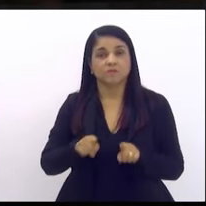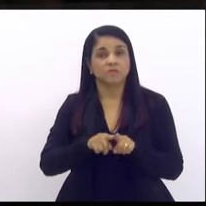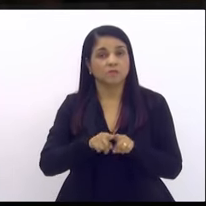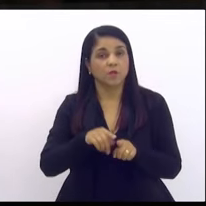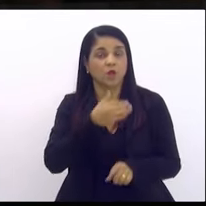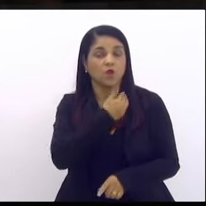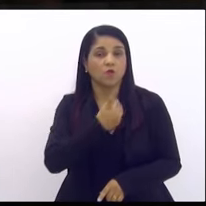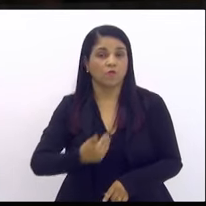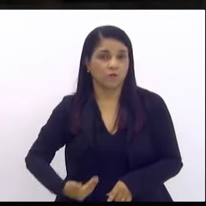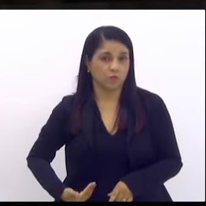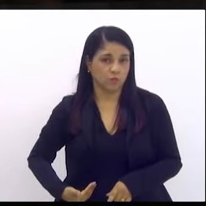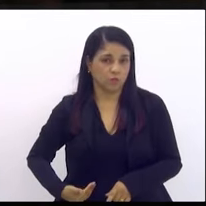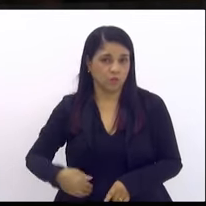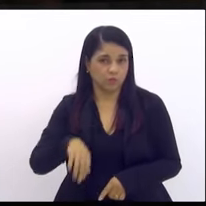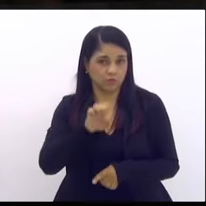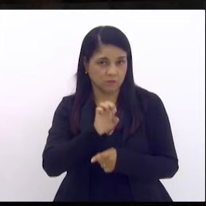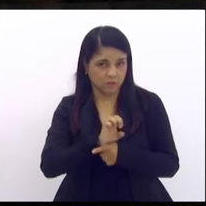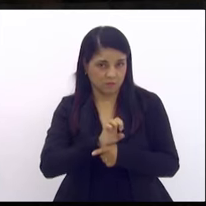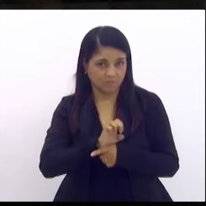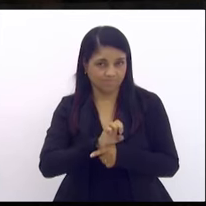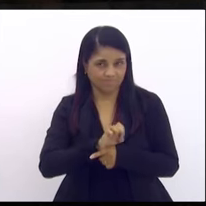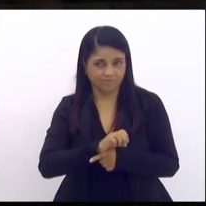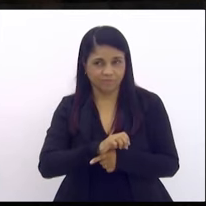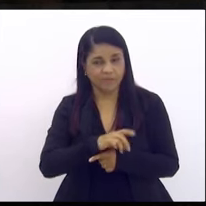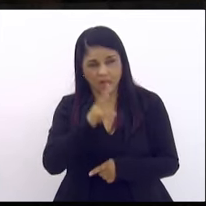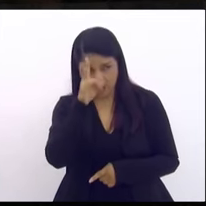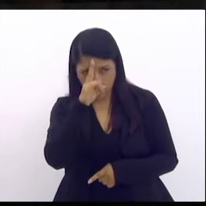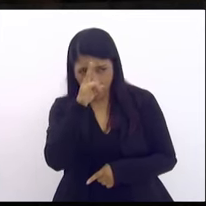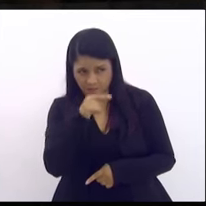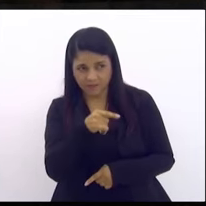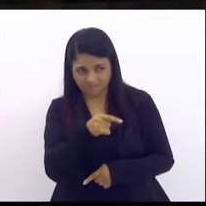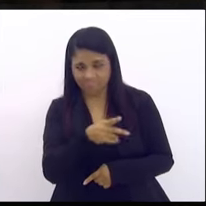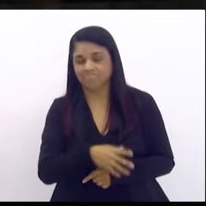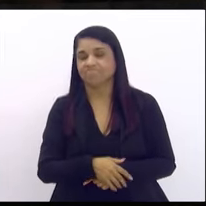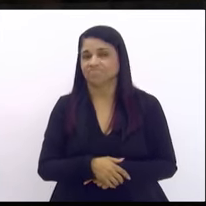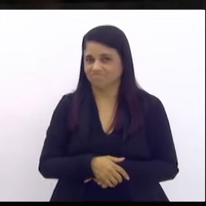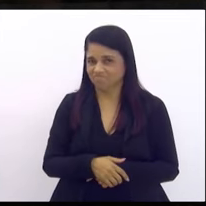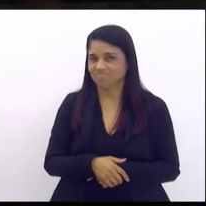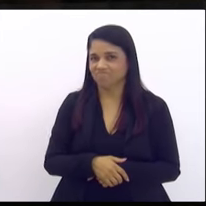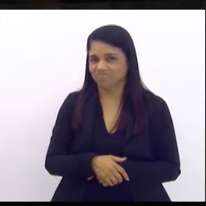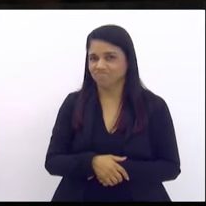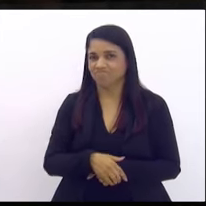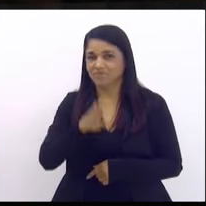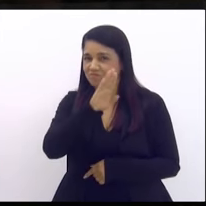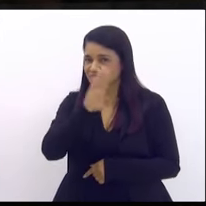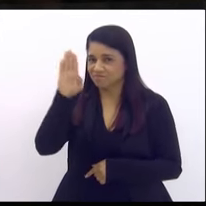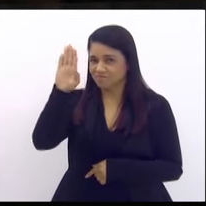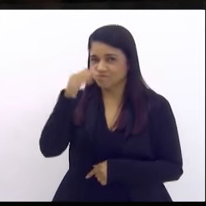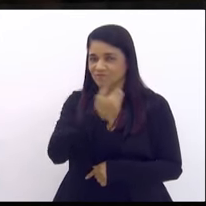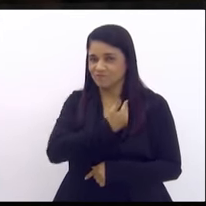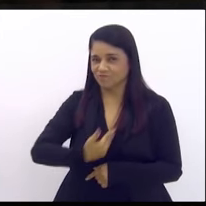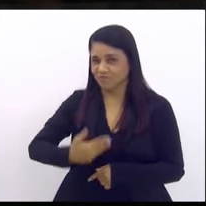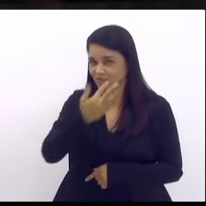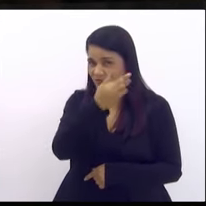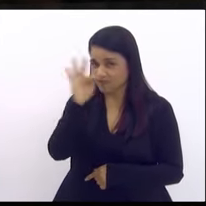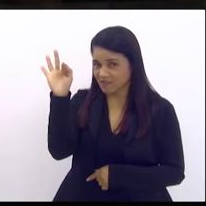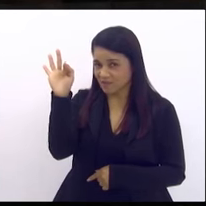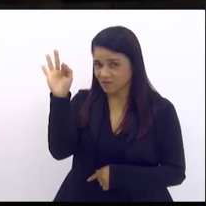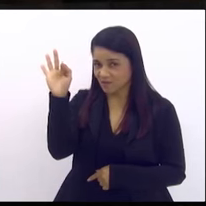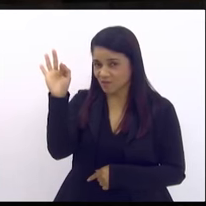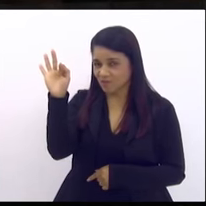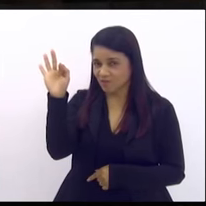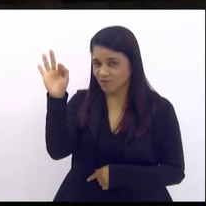Governador do Estado V excelência de lembrar candidato do governo federal